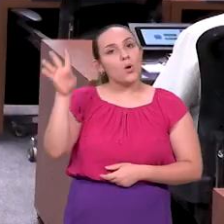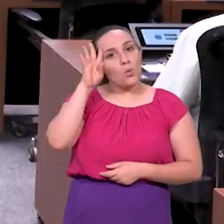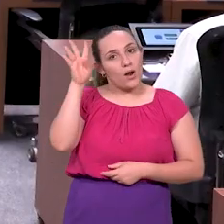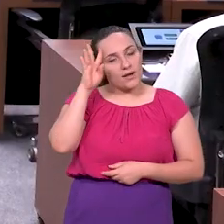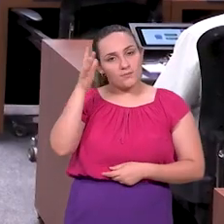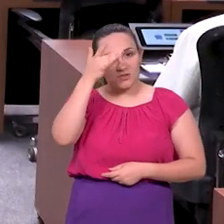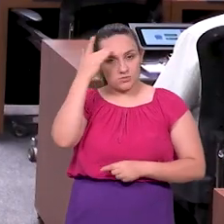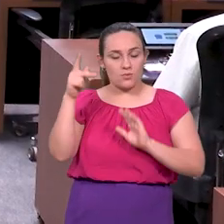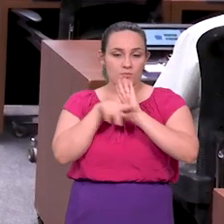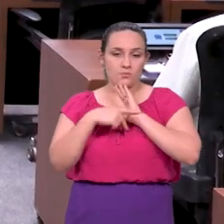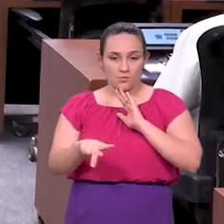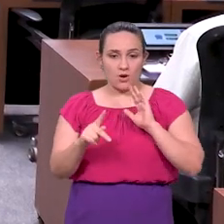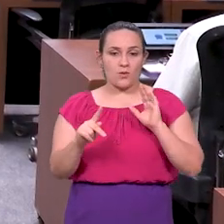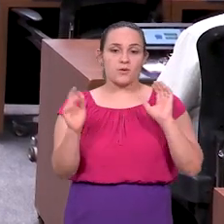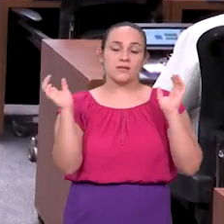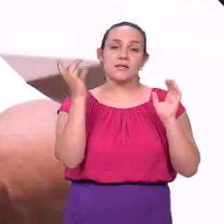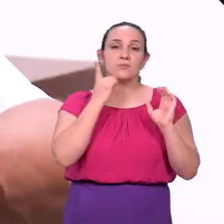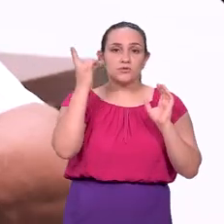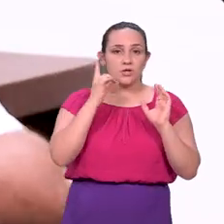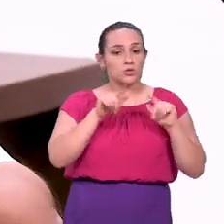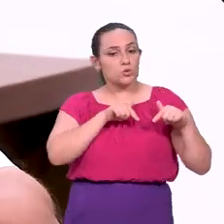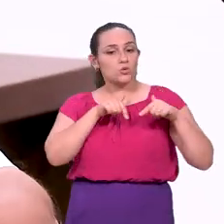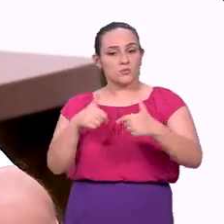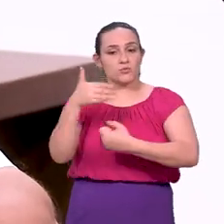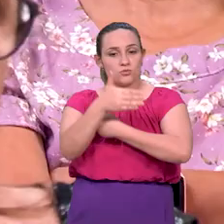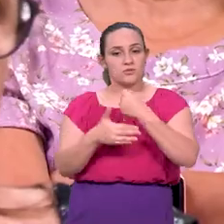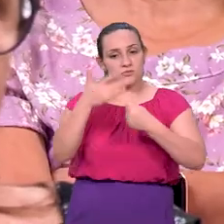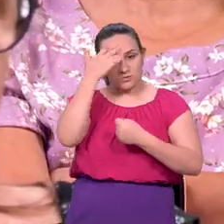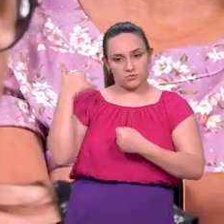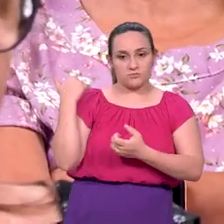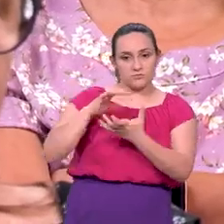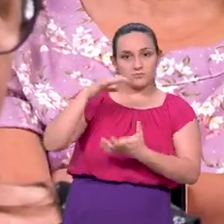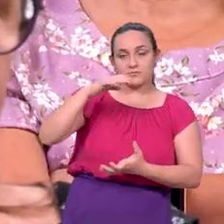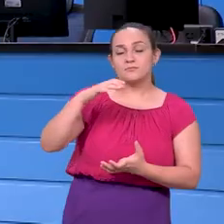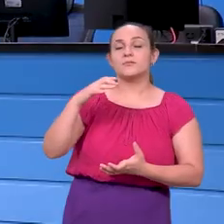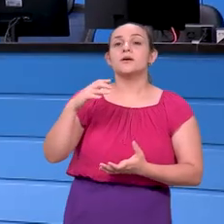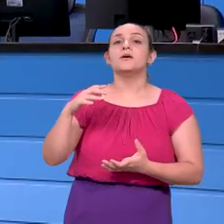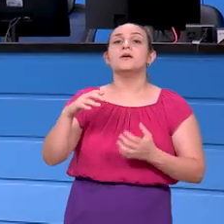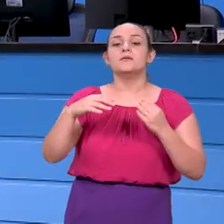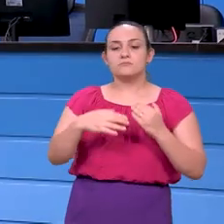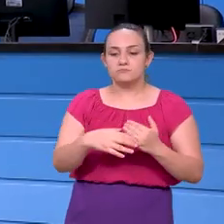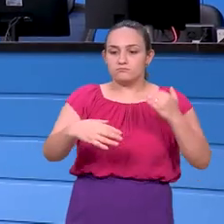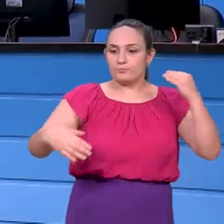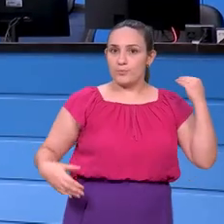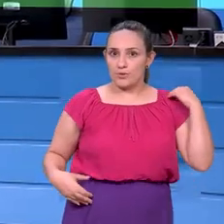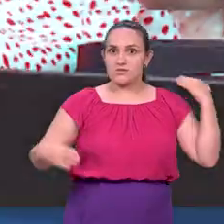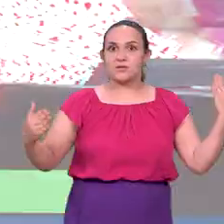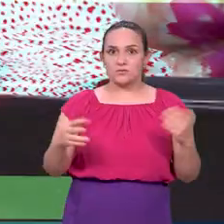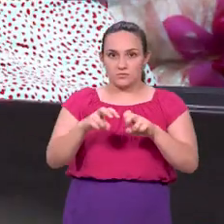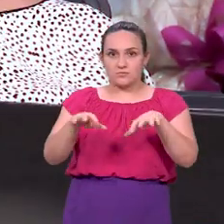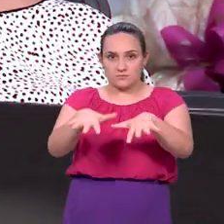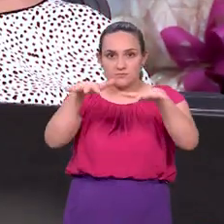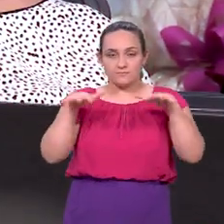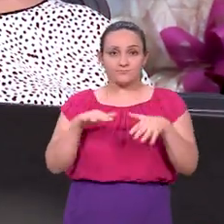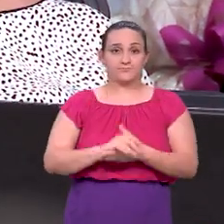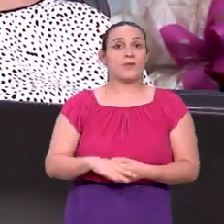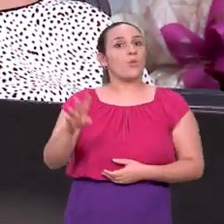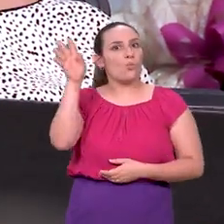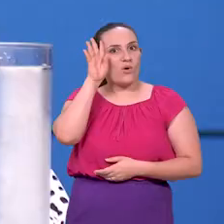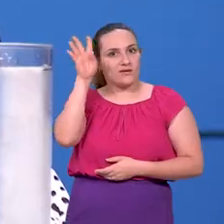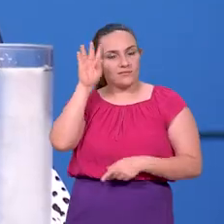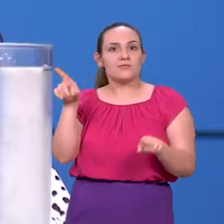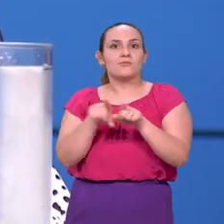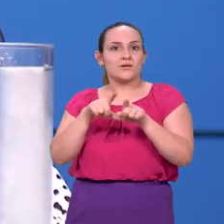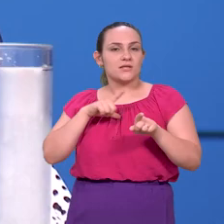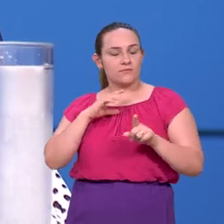membros da Frente Parlamentar em Defesa dos Direitos da Pessoa Idosa tomaram posse no plenário Júlio Maia. A noite de quarta-feira